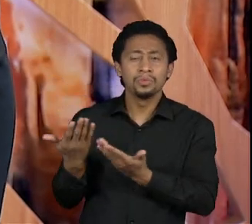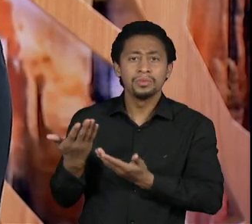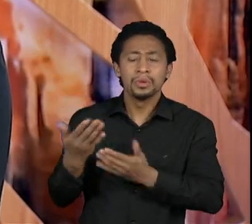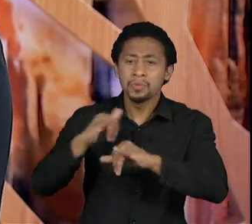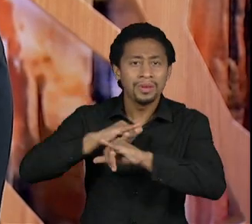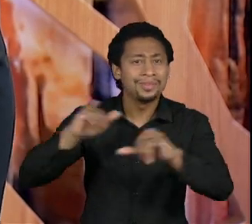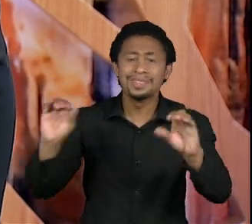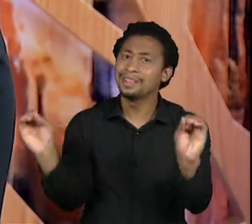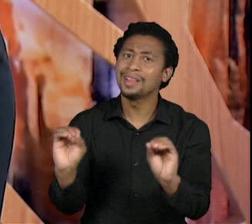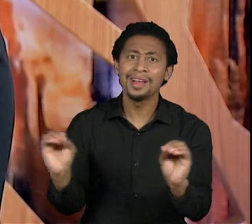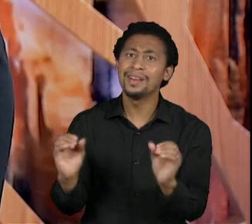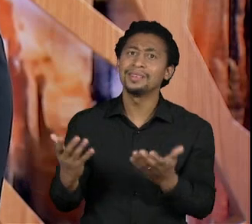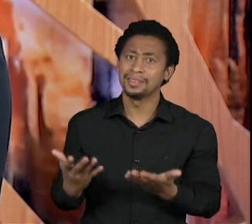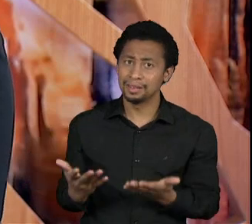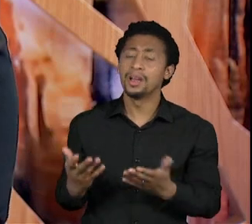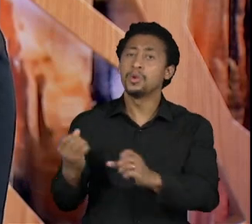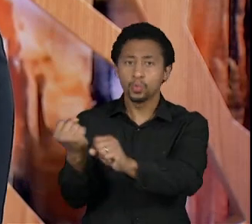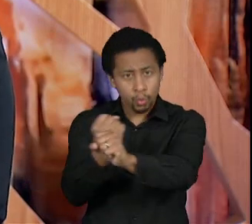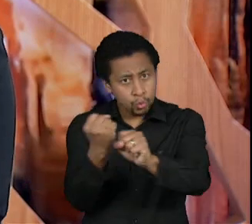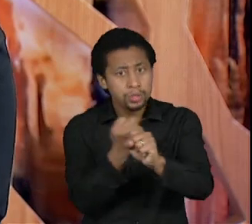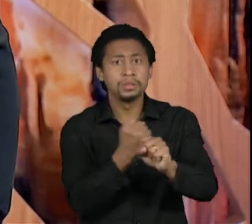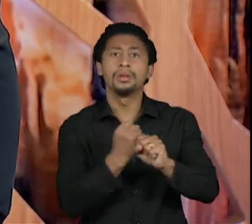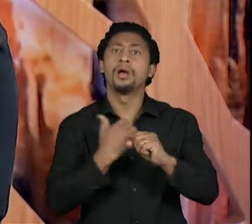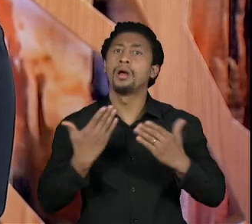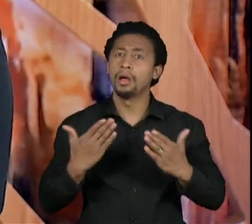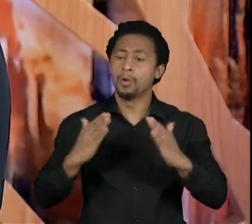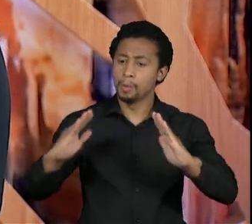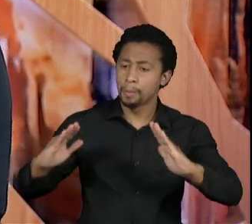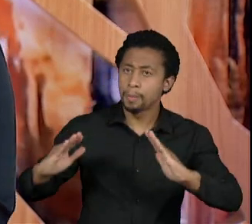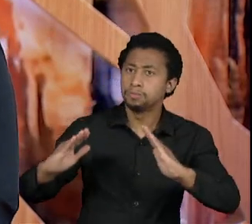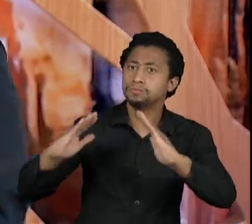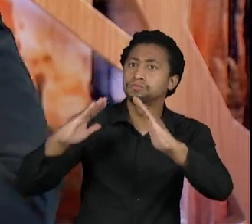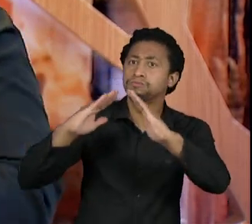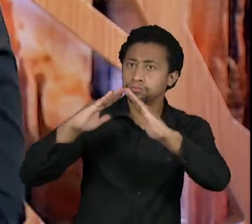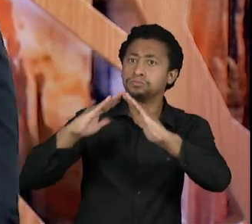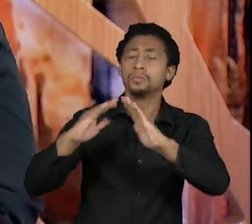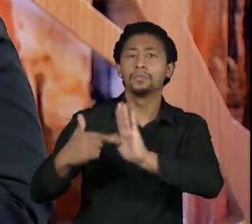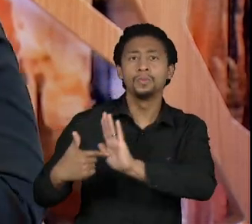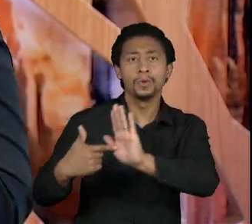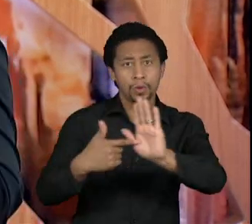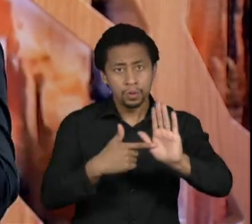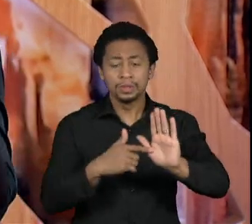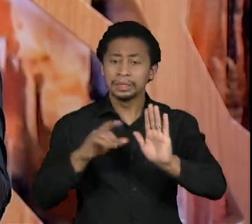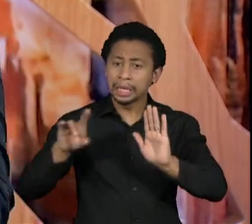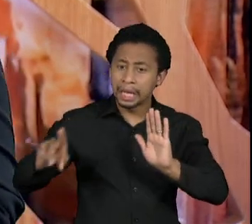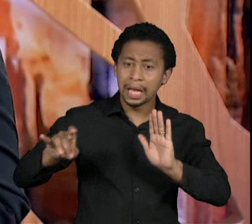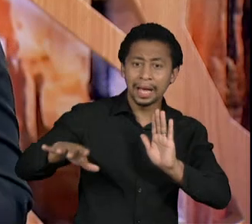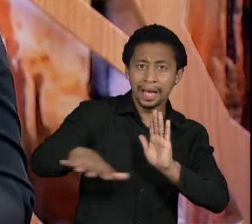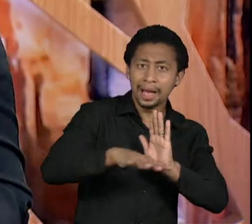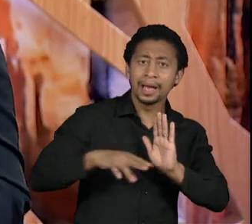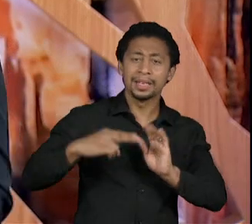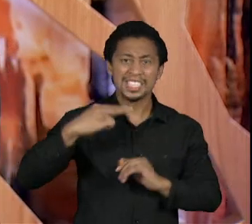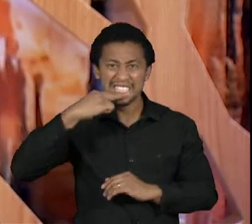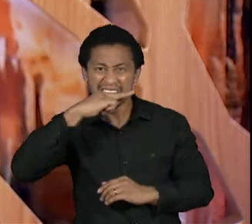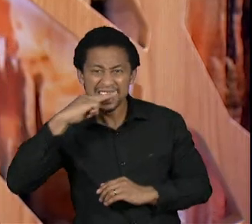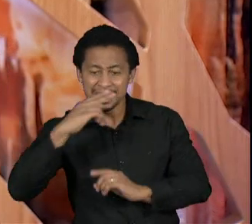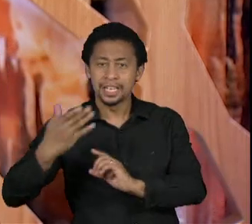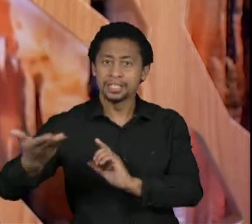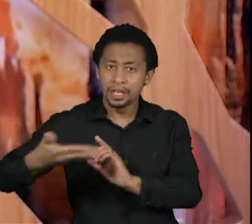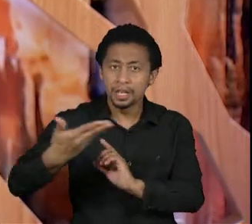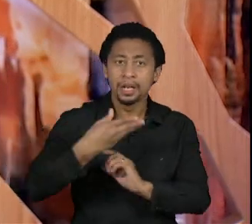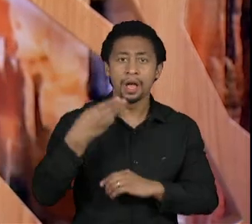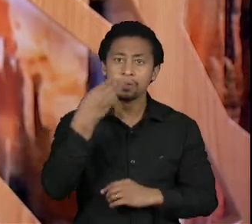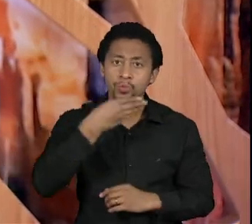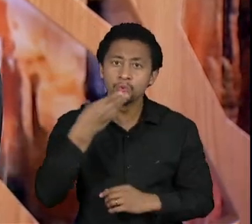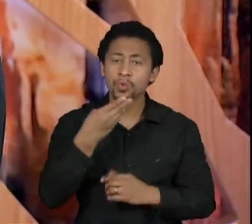se desenvolver. As construções, pirâmides e outros tipos de tecnologia, de cana-de-açúcar, café... Tudo que o africano